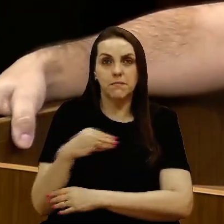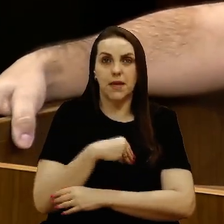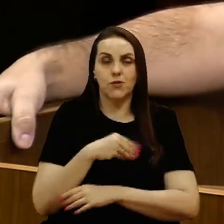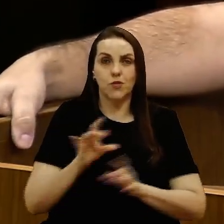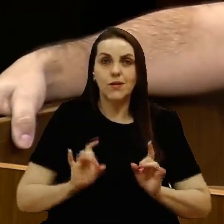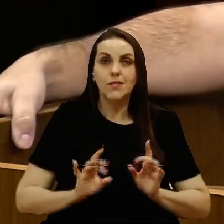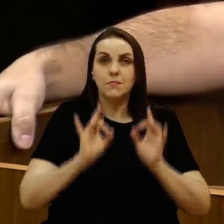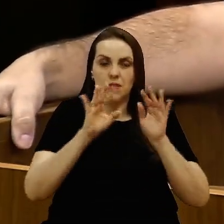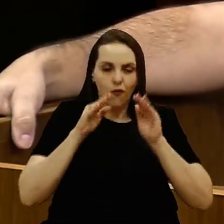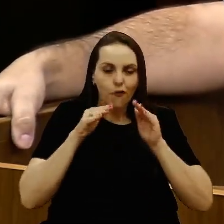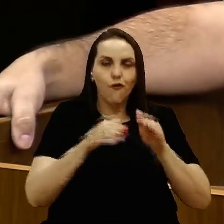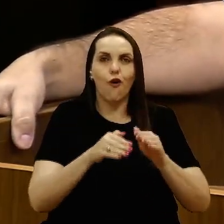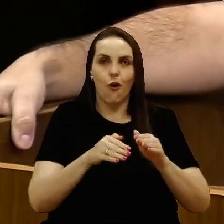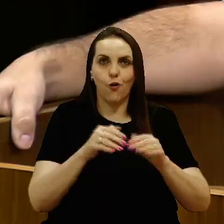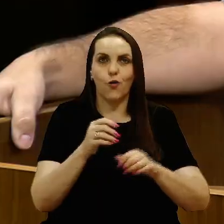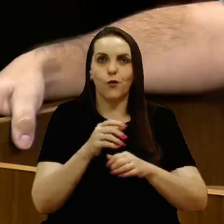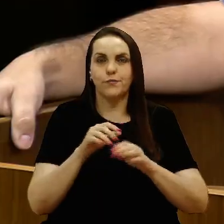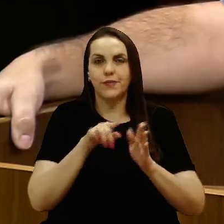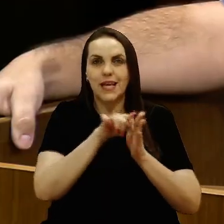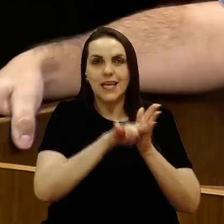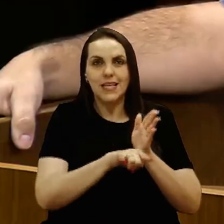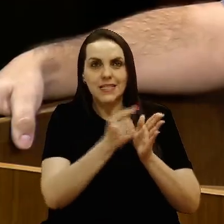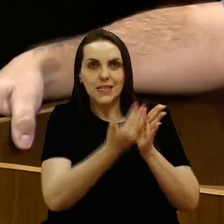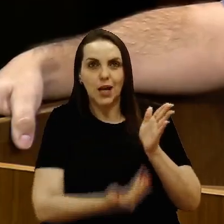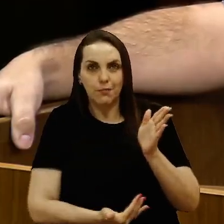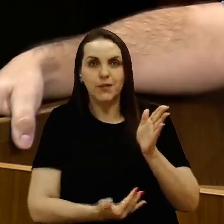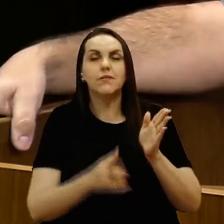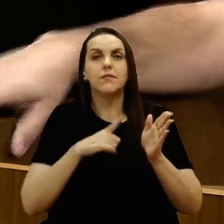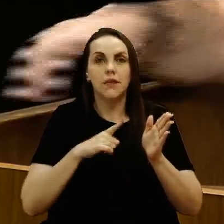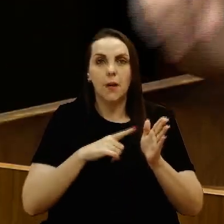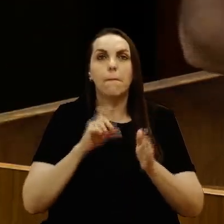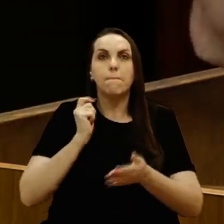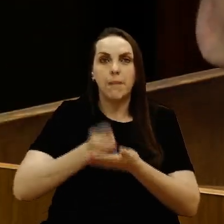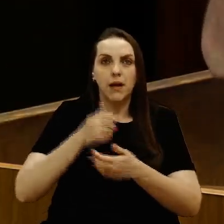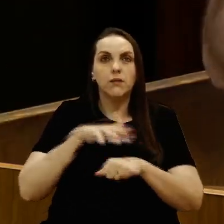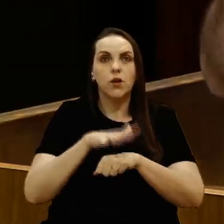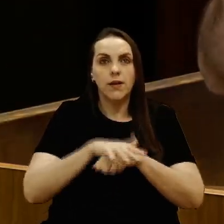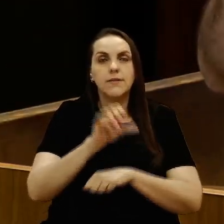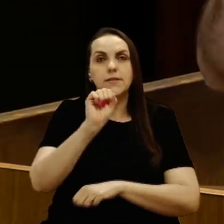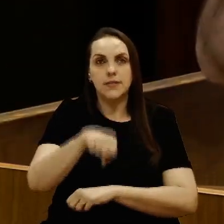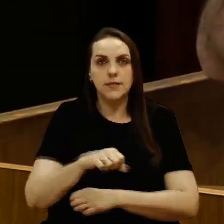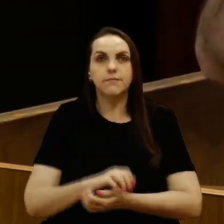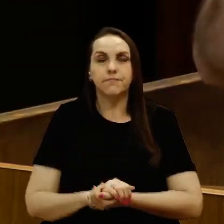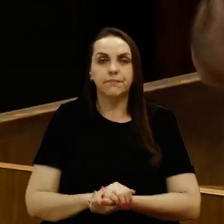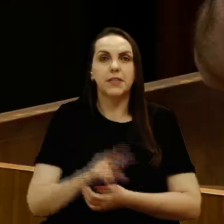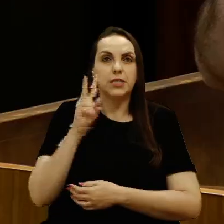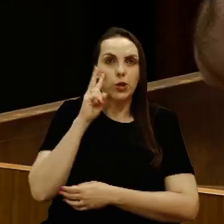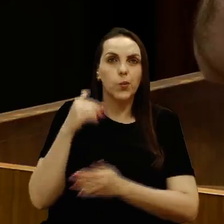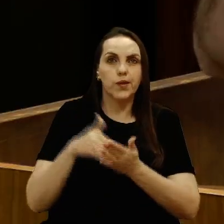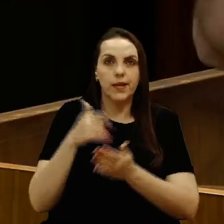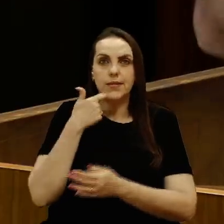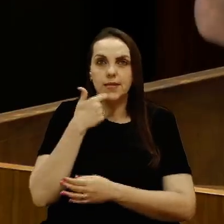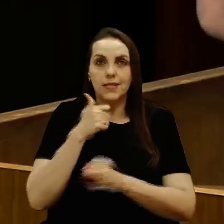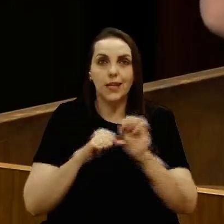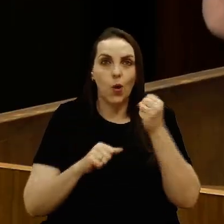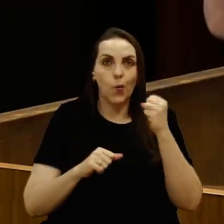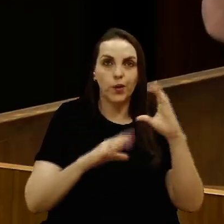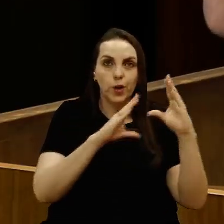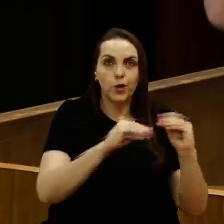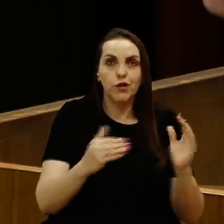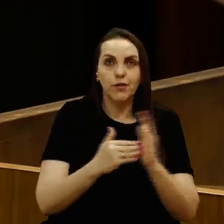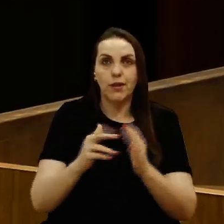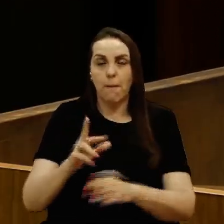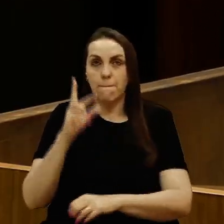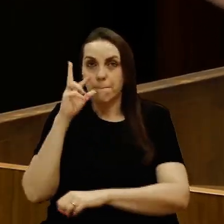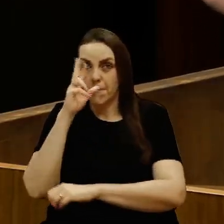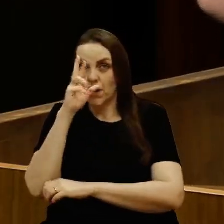hora extra para os funcionários das 8 horas, de segunda a sexta-feira, das 8 da noite à meia-noite, e de sábado e domingo, das 8